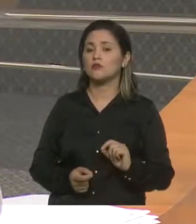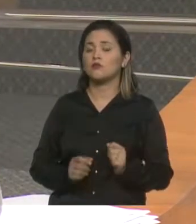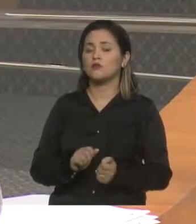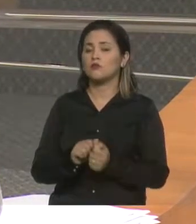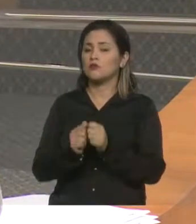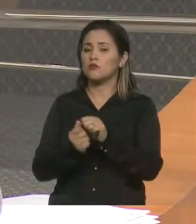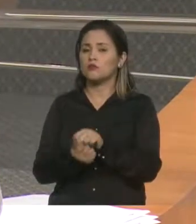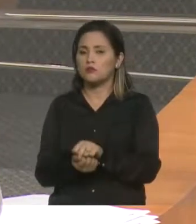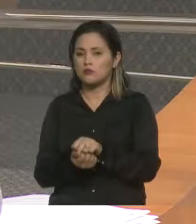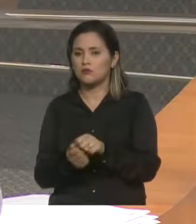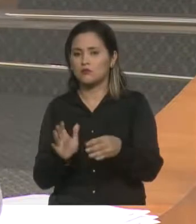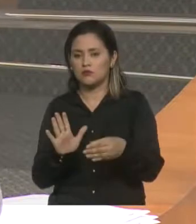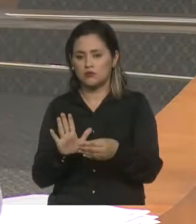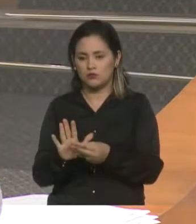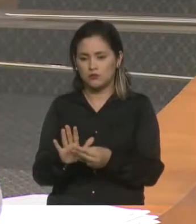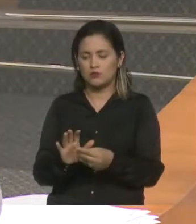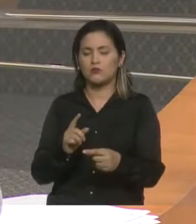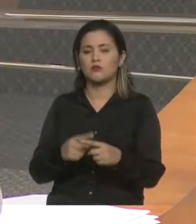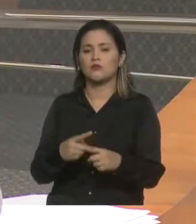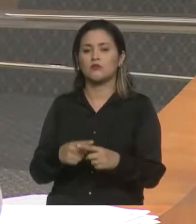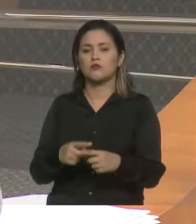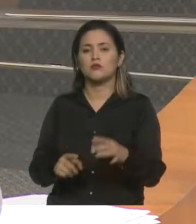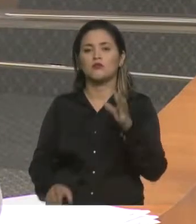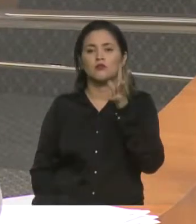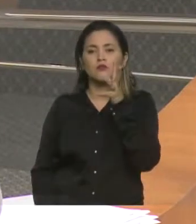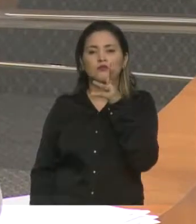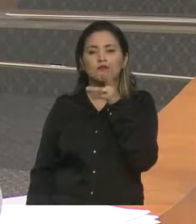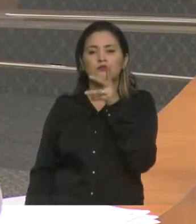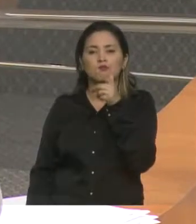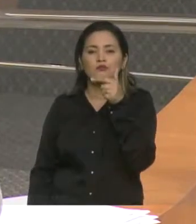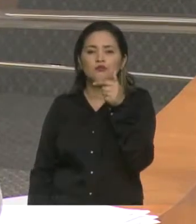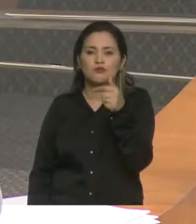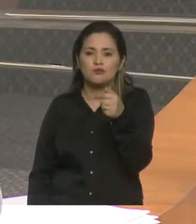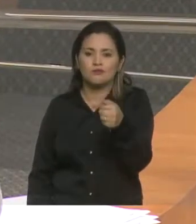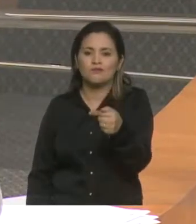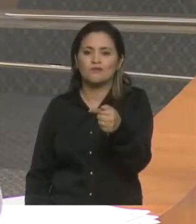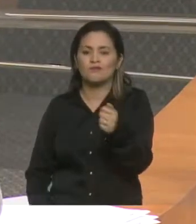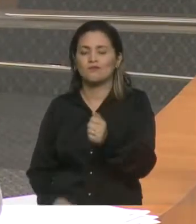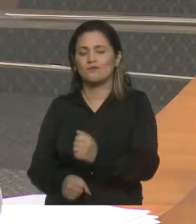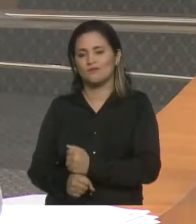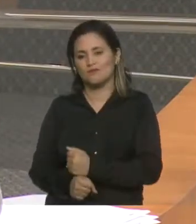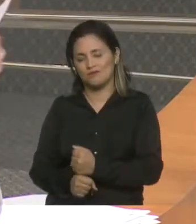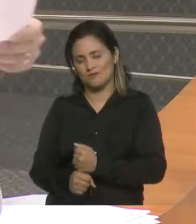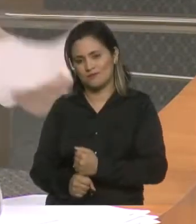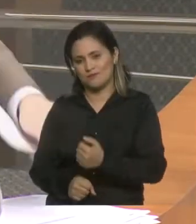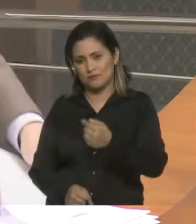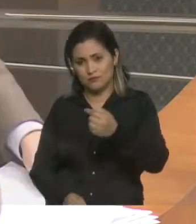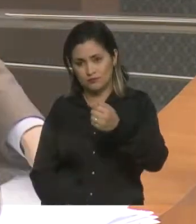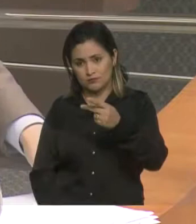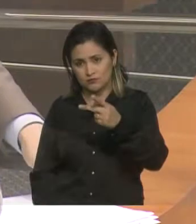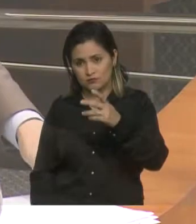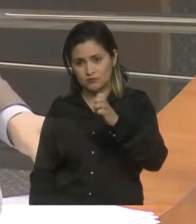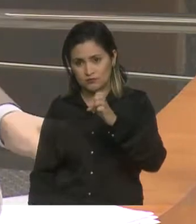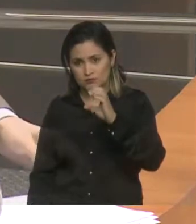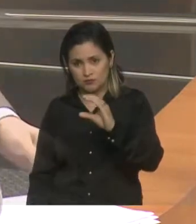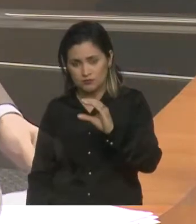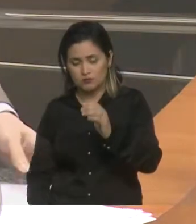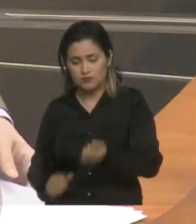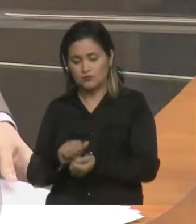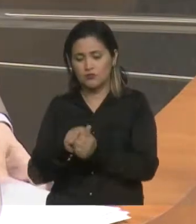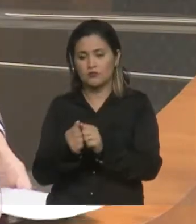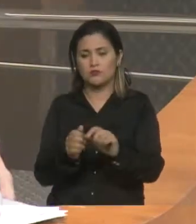emenda, porque demoraram aqui 7 anos entre a PEC e o ajuste da lei, mostrando a qualidade do